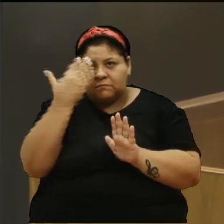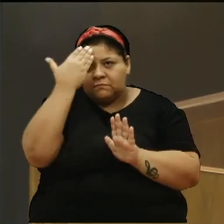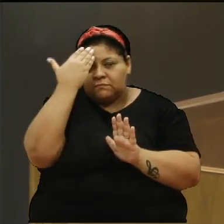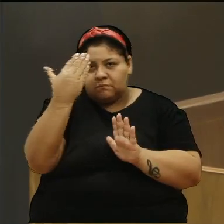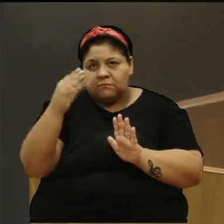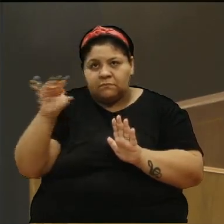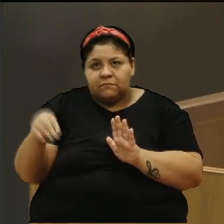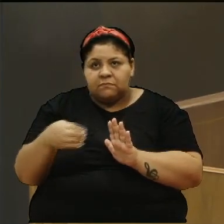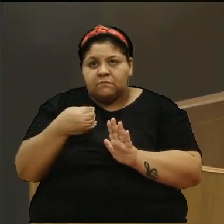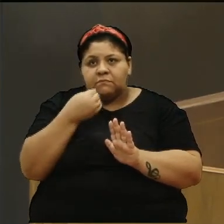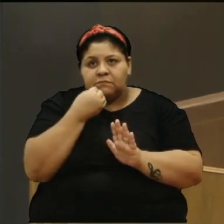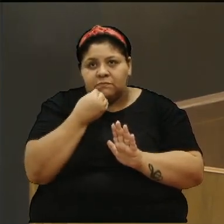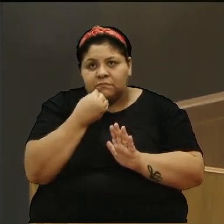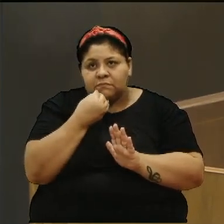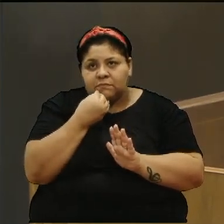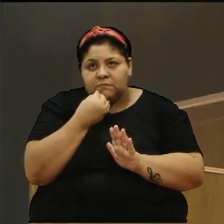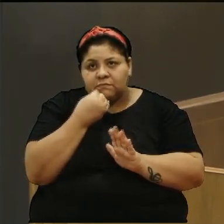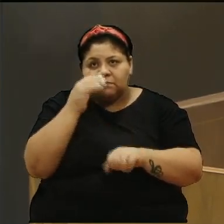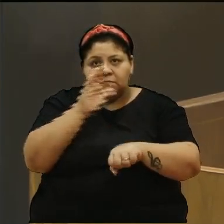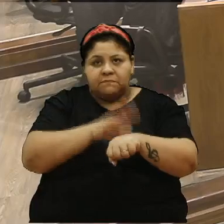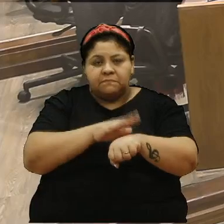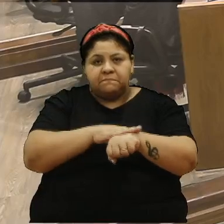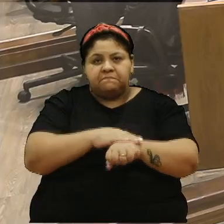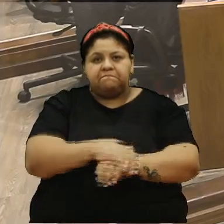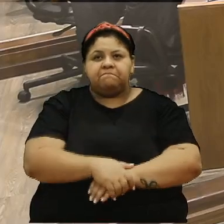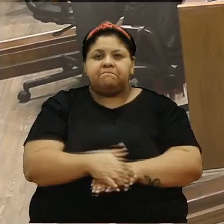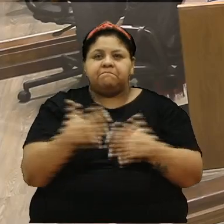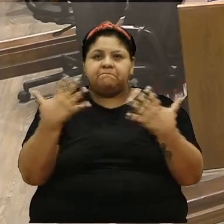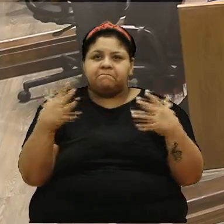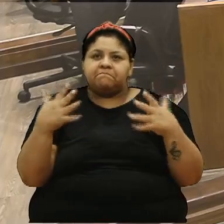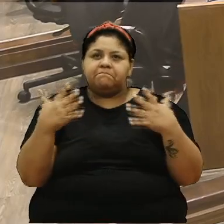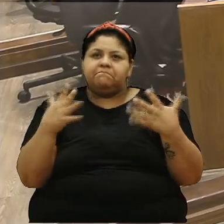a oportunidade por esse momento. Muito obrigado.